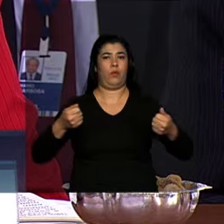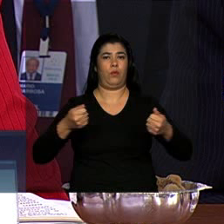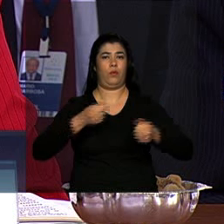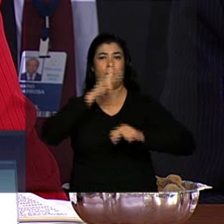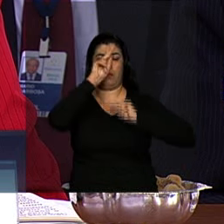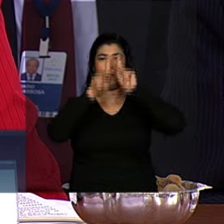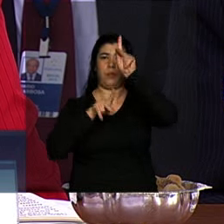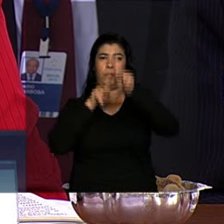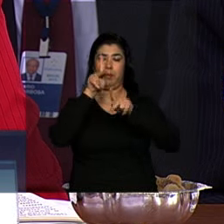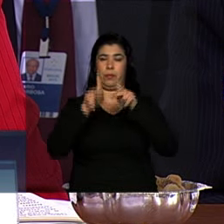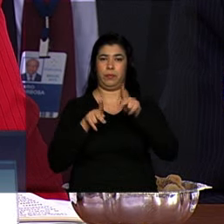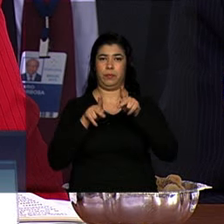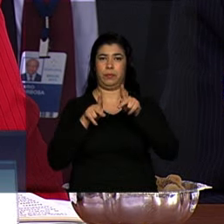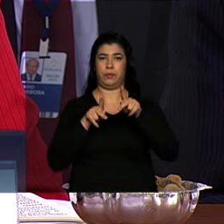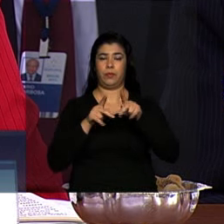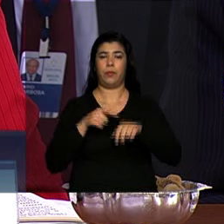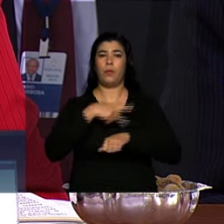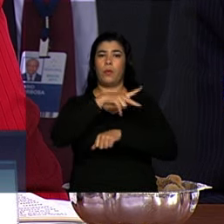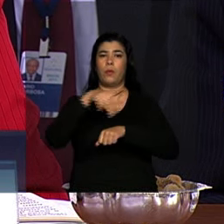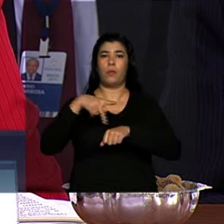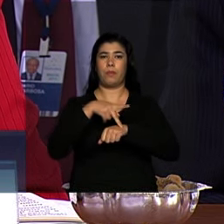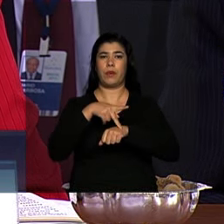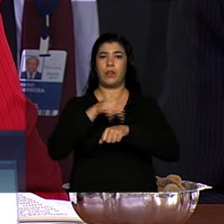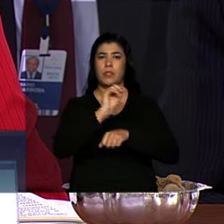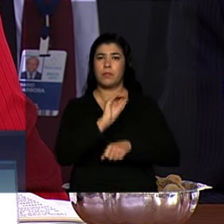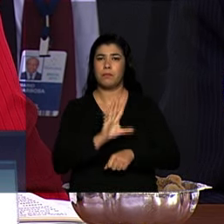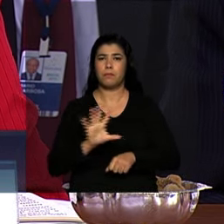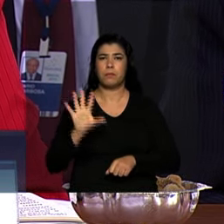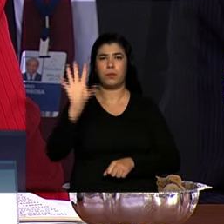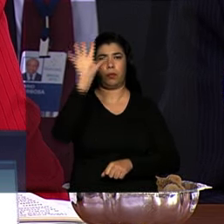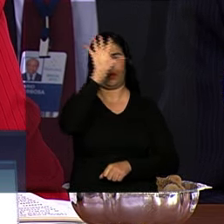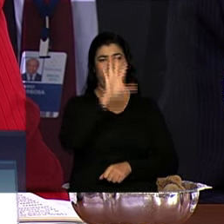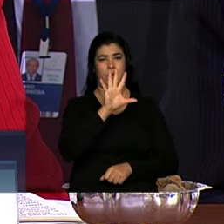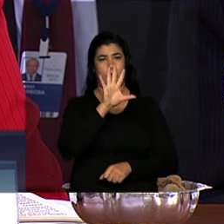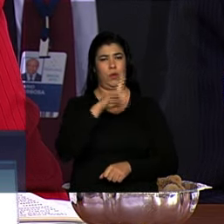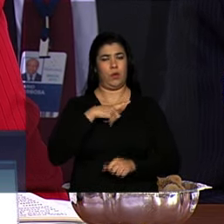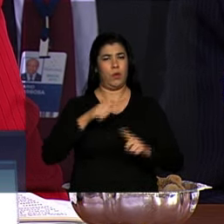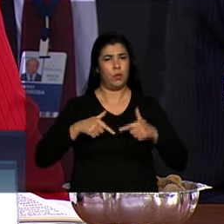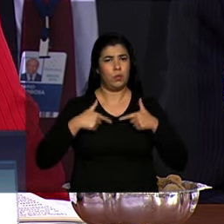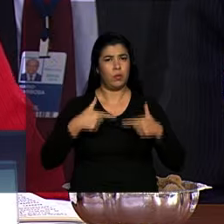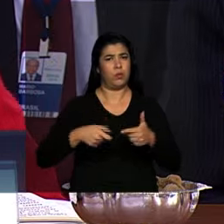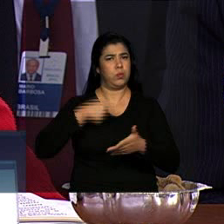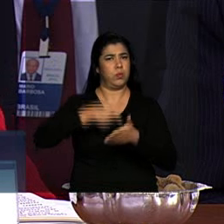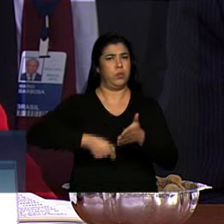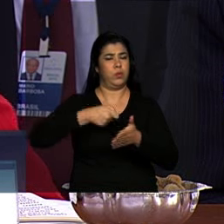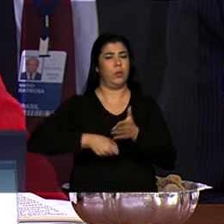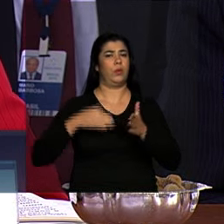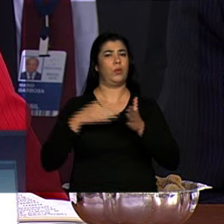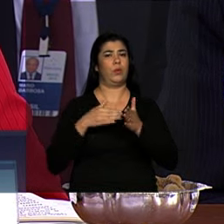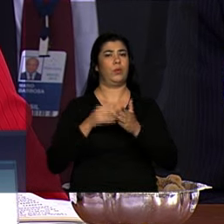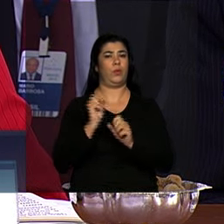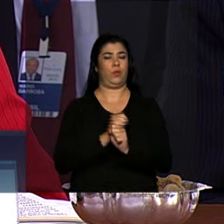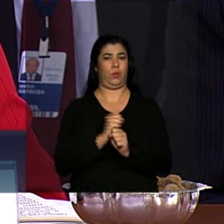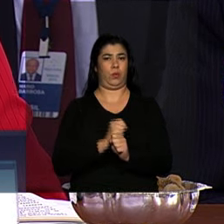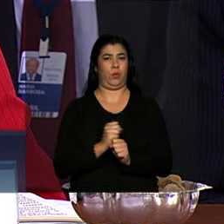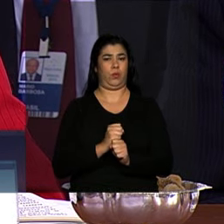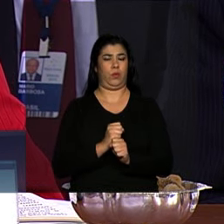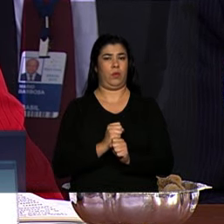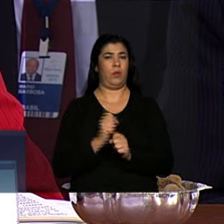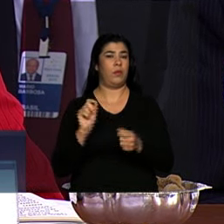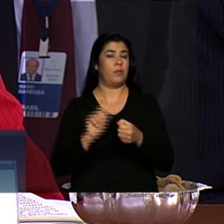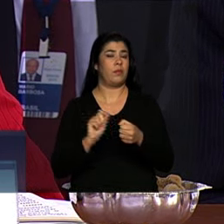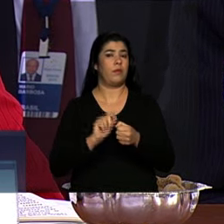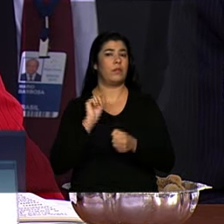povos. Os países da região engajaram-se nos últimos anos na execução